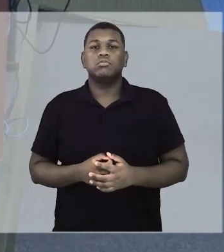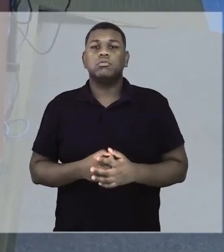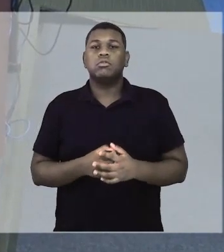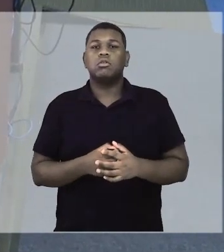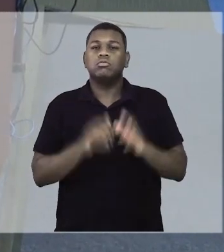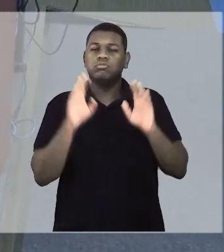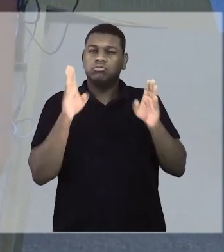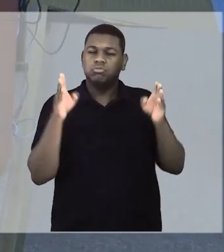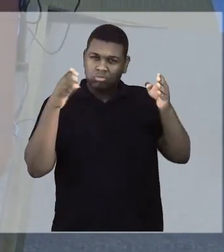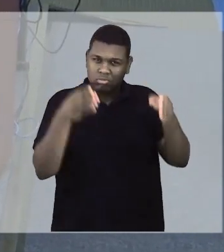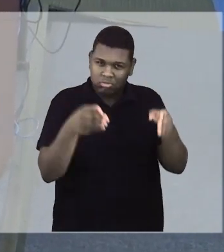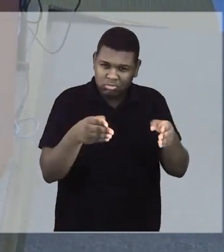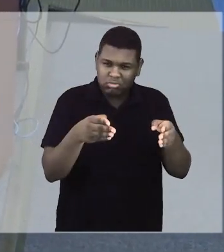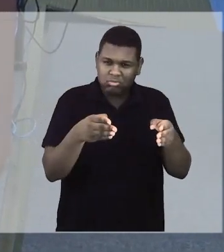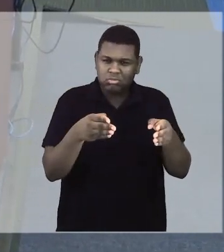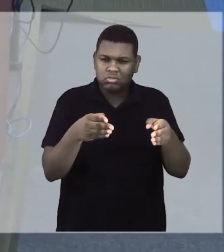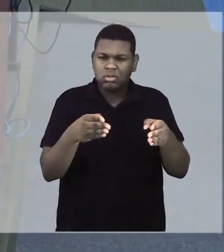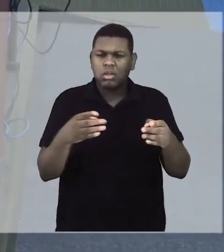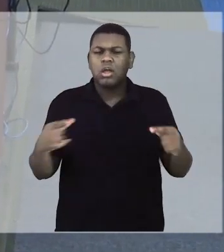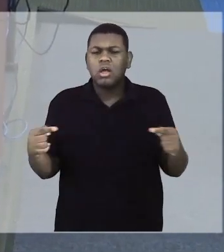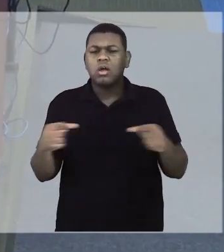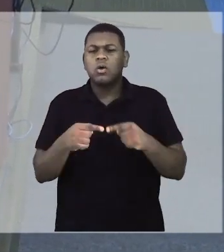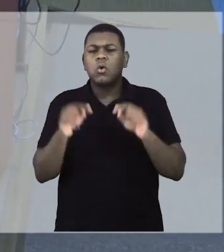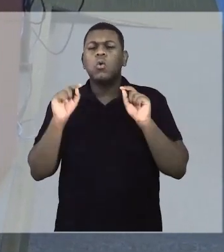em uma referência